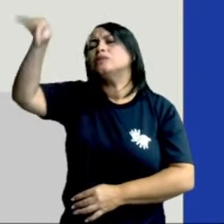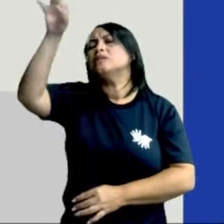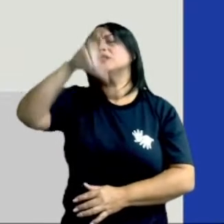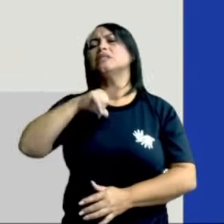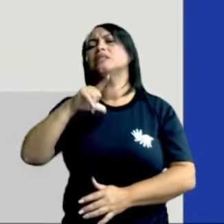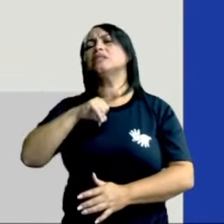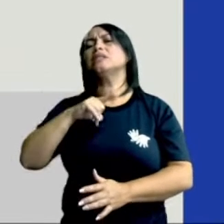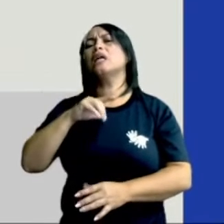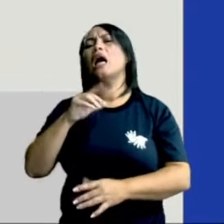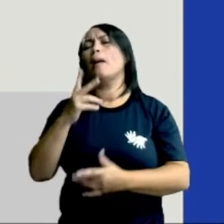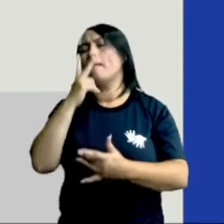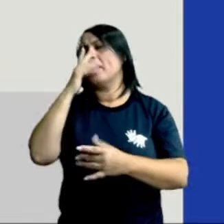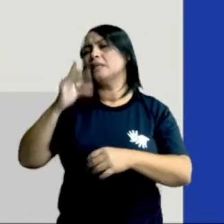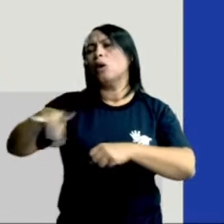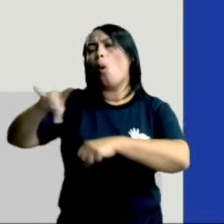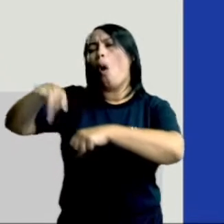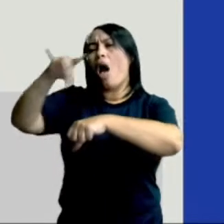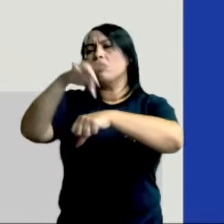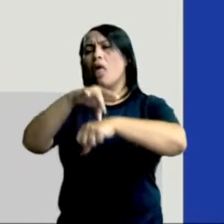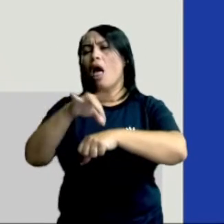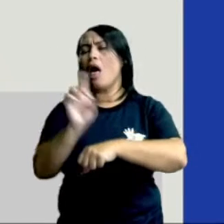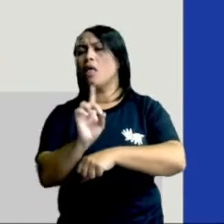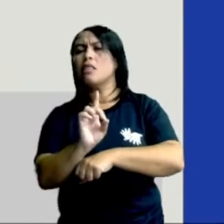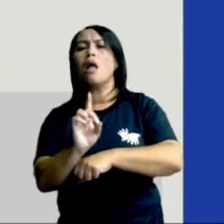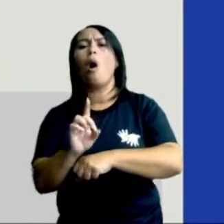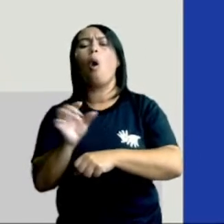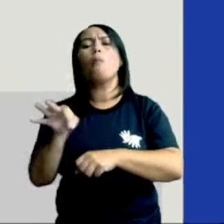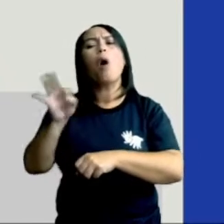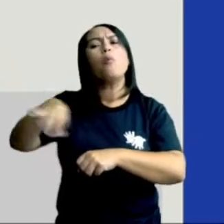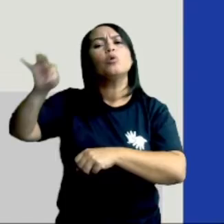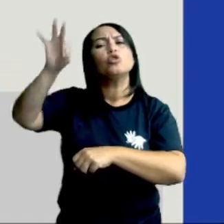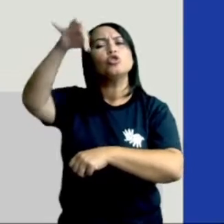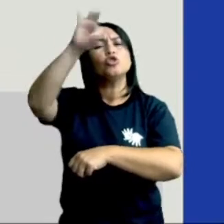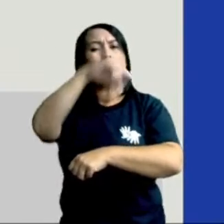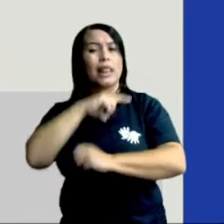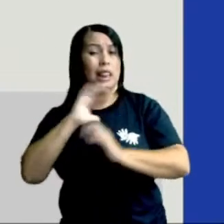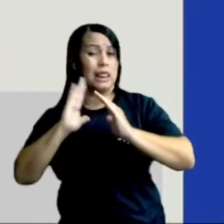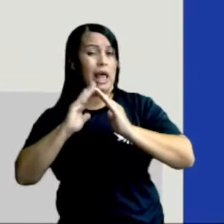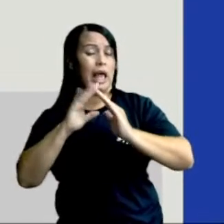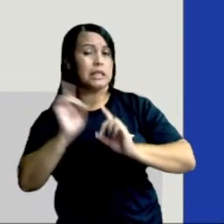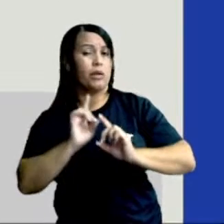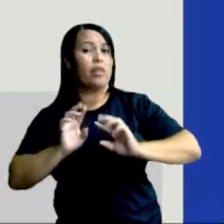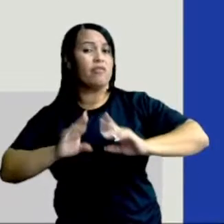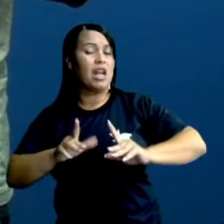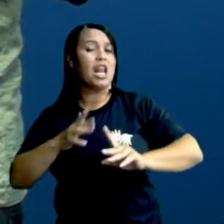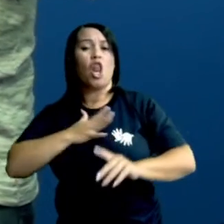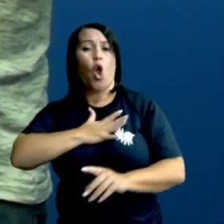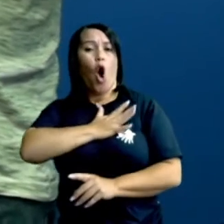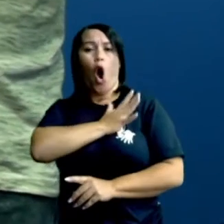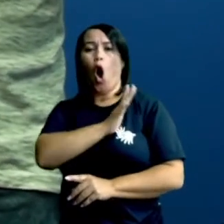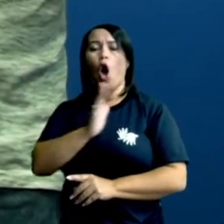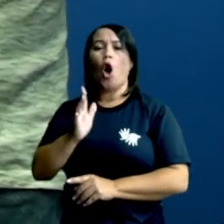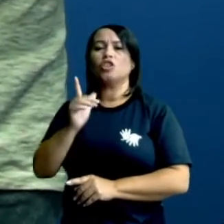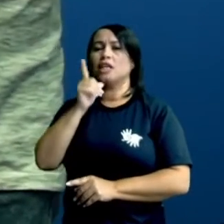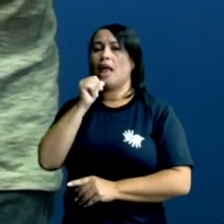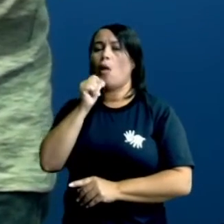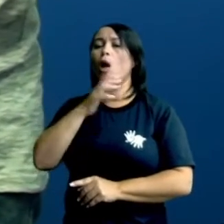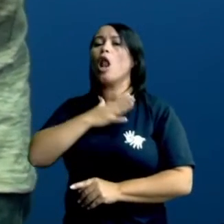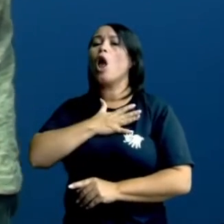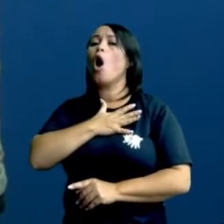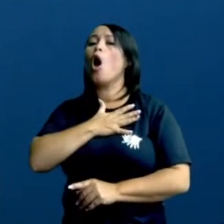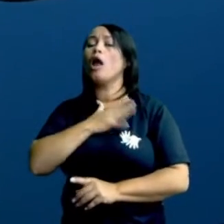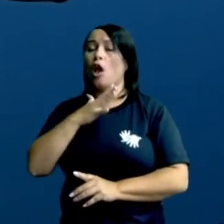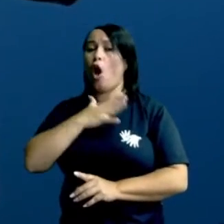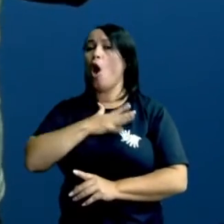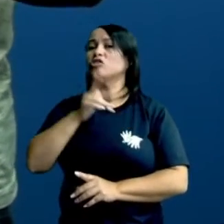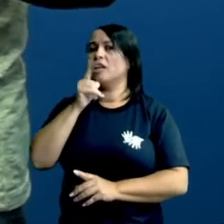o mosquito da dengue ou como a muriçoca que vive na nossa casa. Ele não gosta de água, ele gosta de ambientes mais úmidos